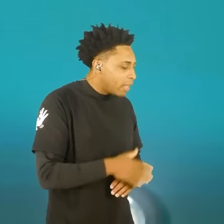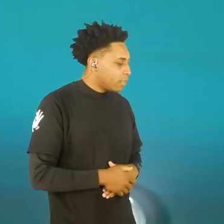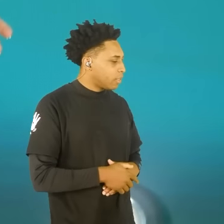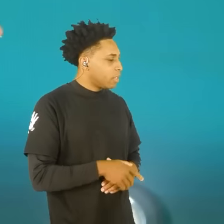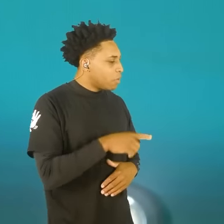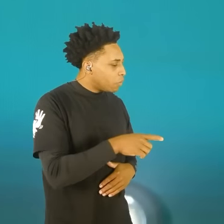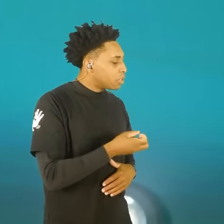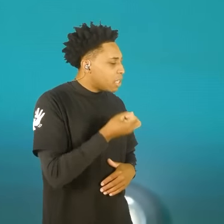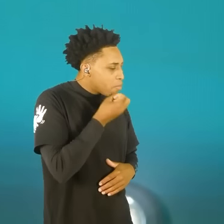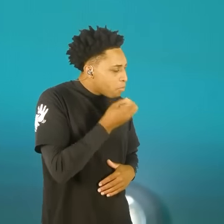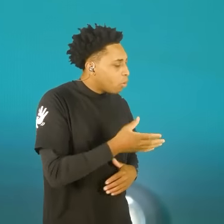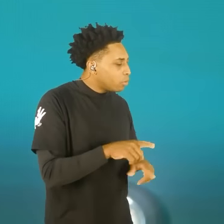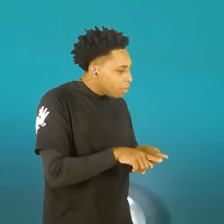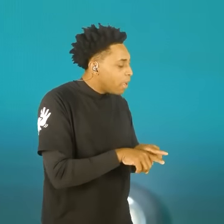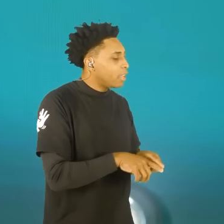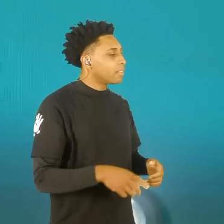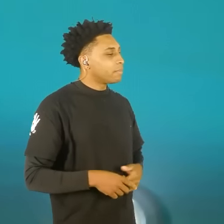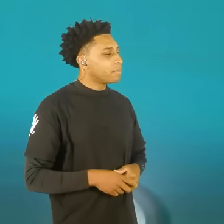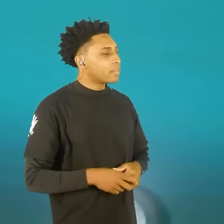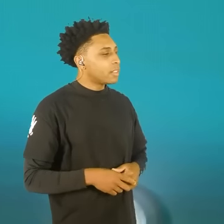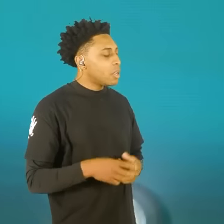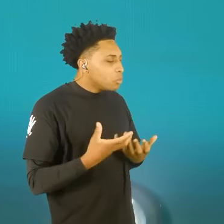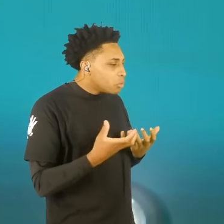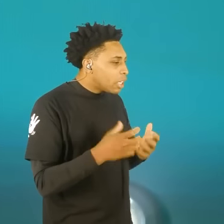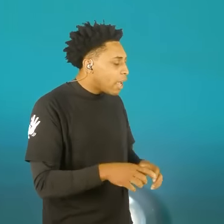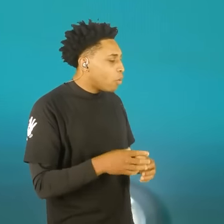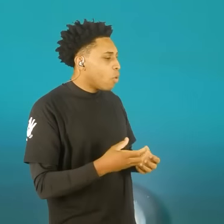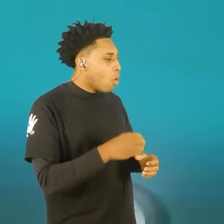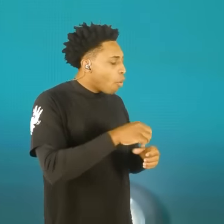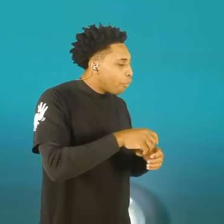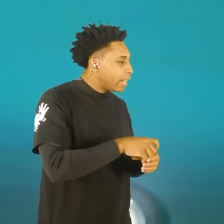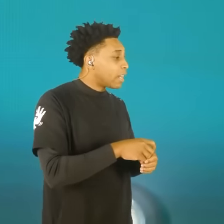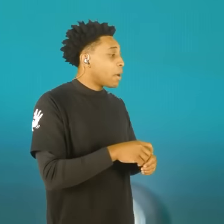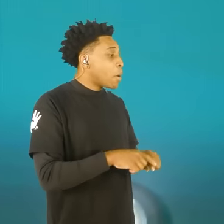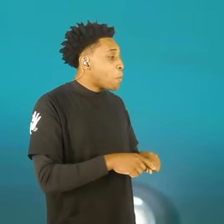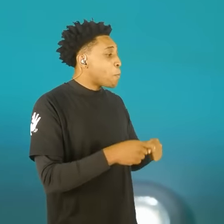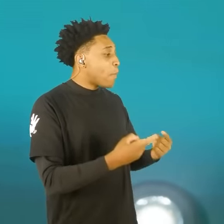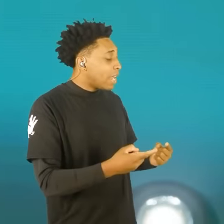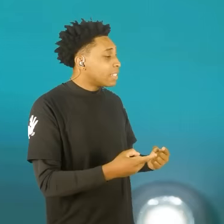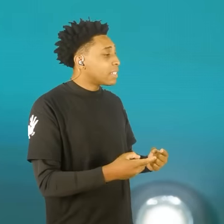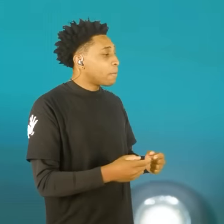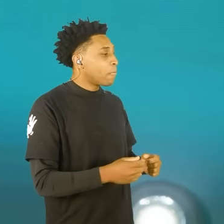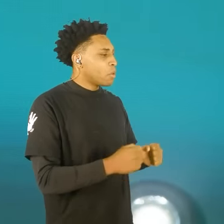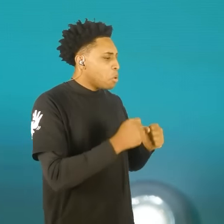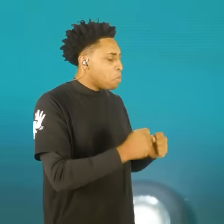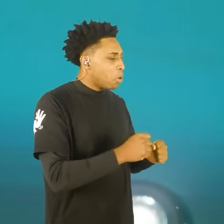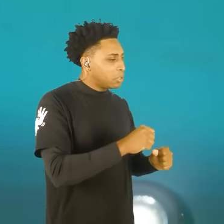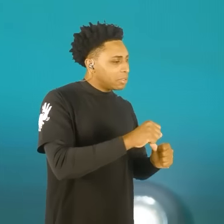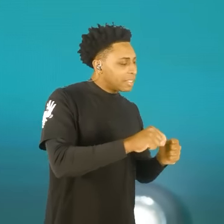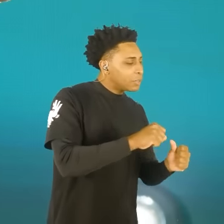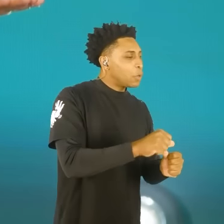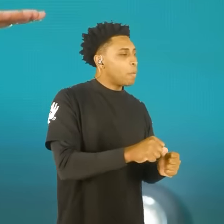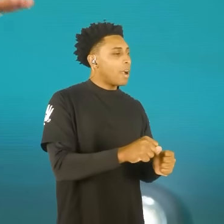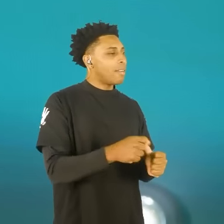eu rejeitei sua oferta, mas eu estou aqui. Se você quiser fazer direito agora, eu aceito. Eu